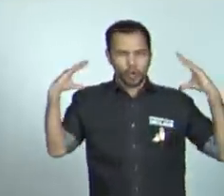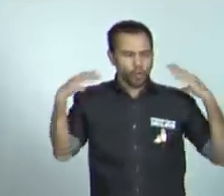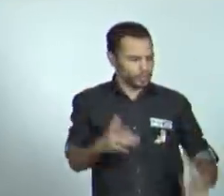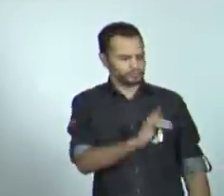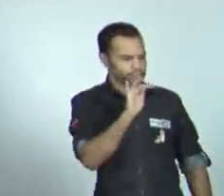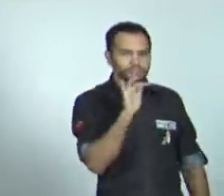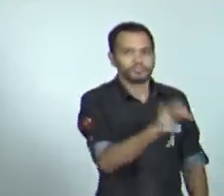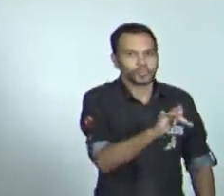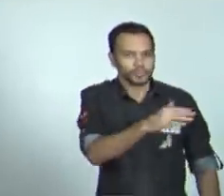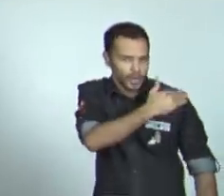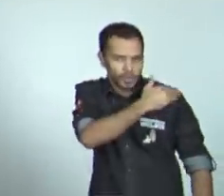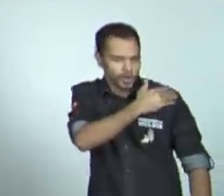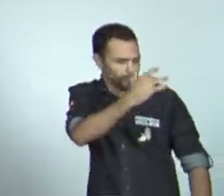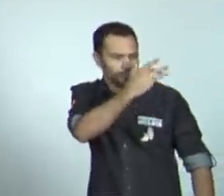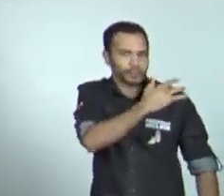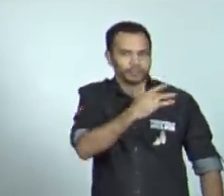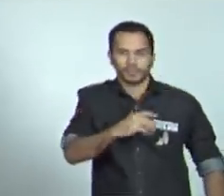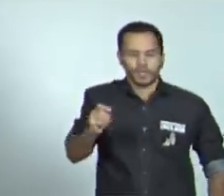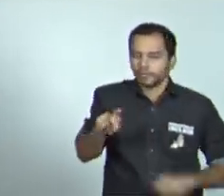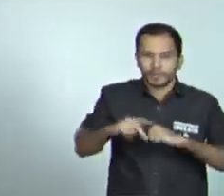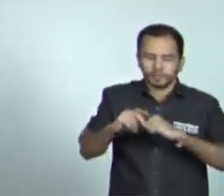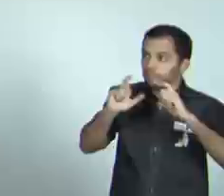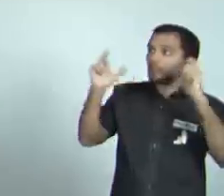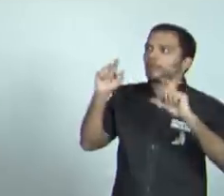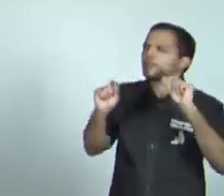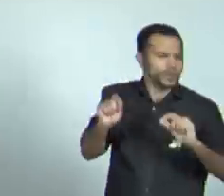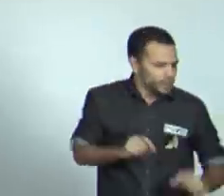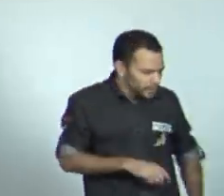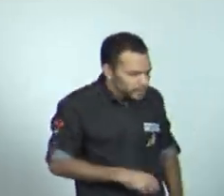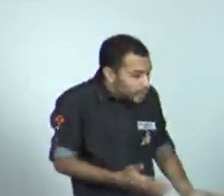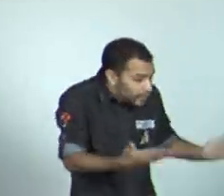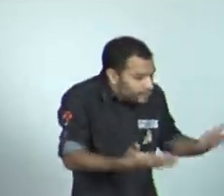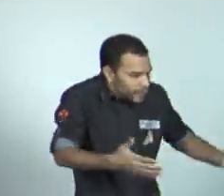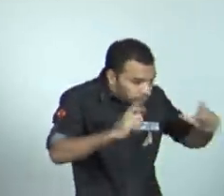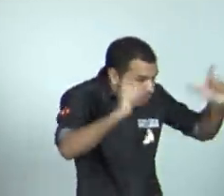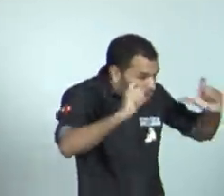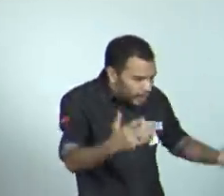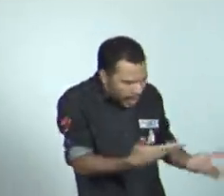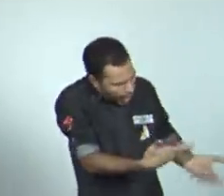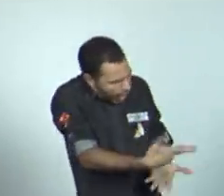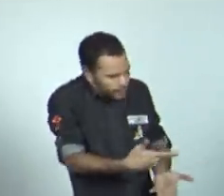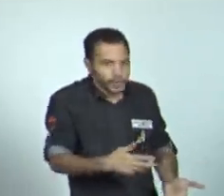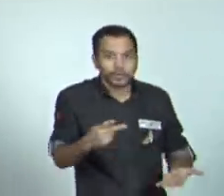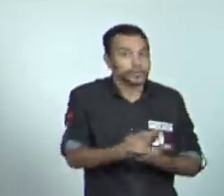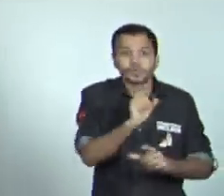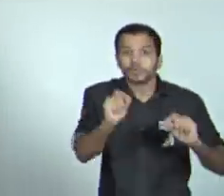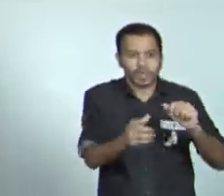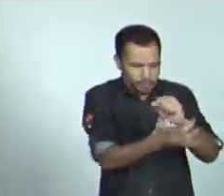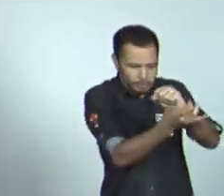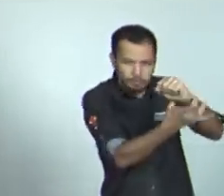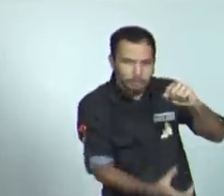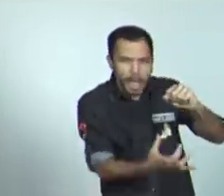no lado de pedro e o acordou de praça levante-se disse o anjo então as algemas caíram